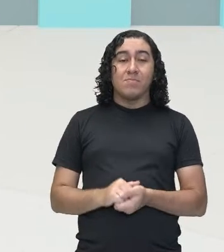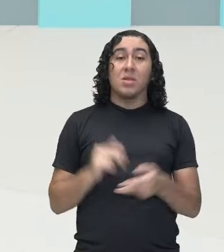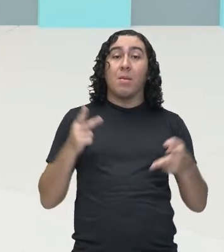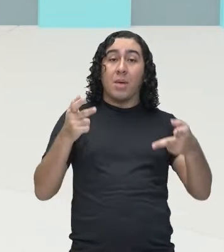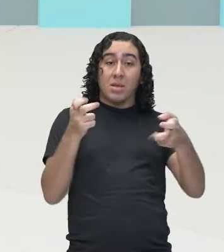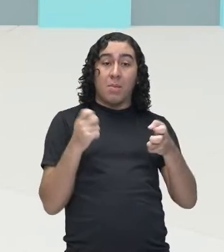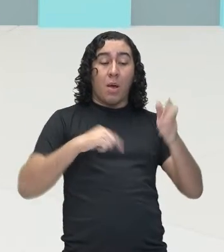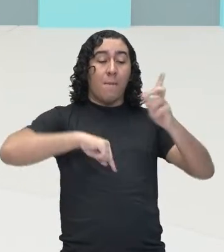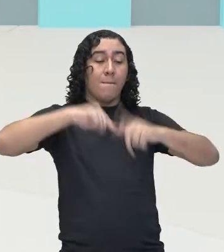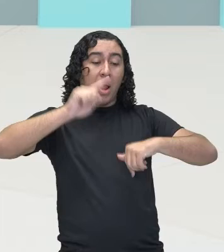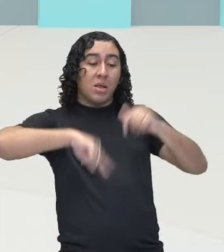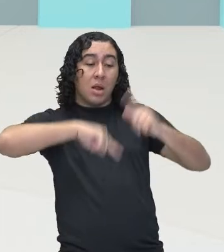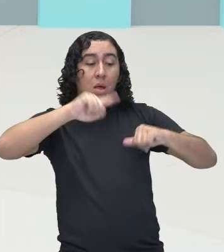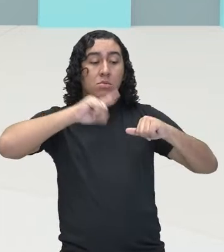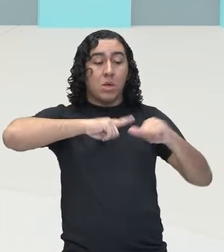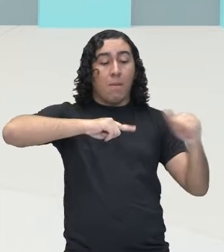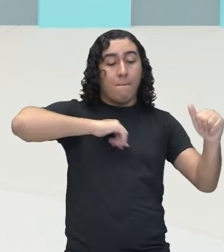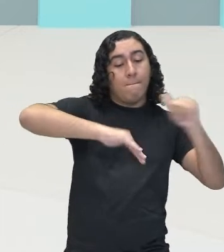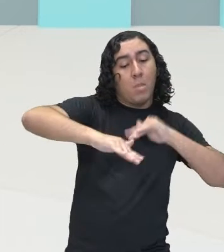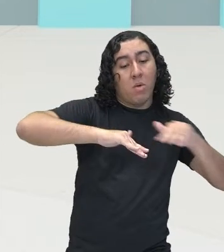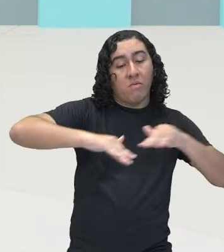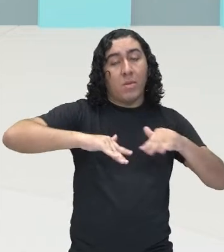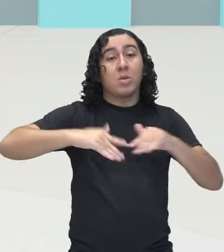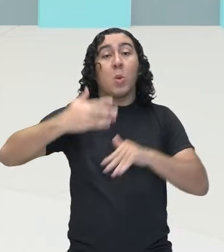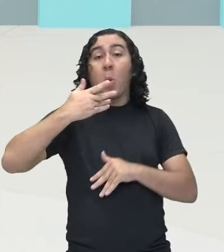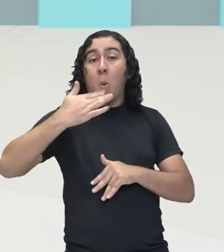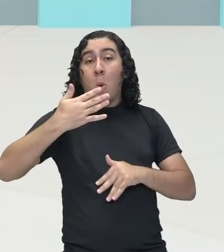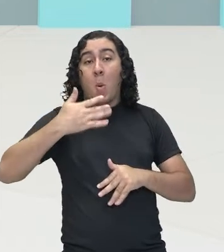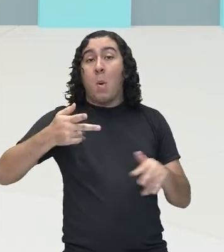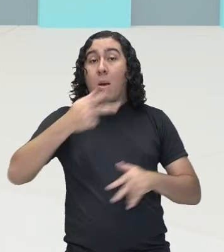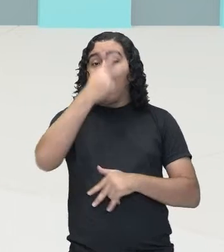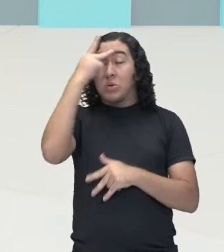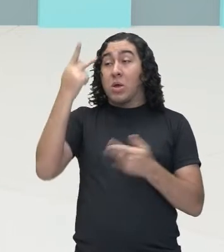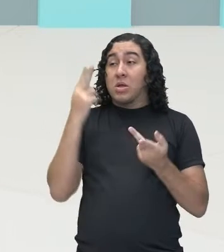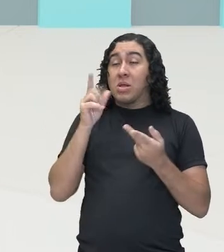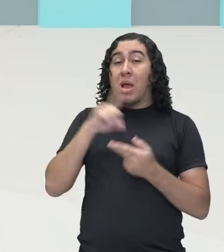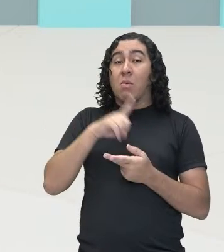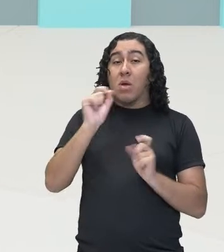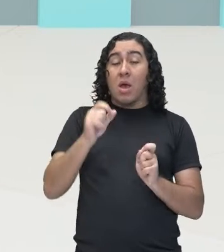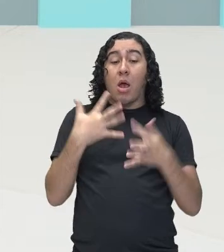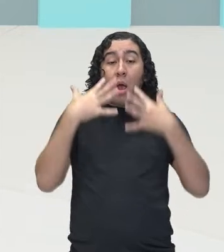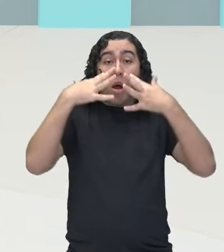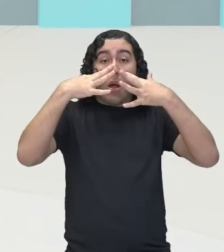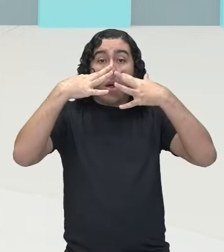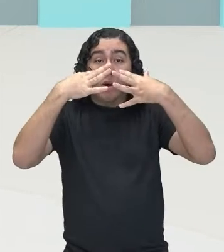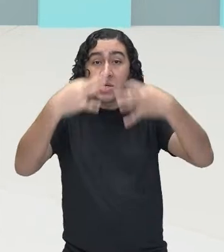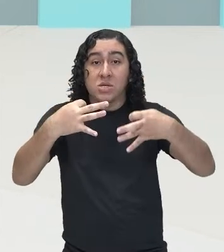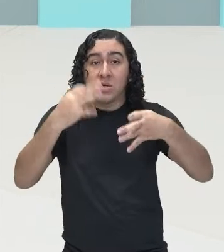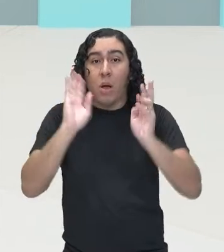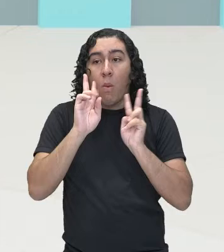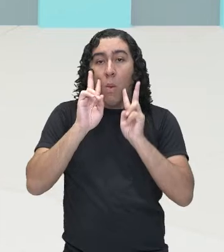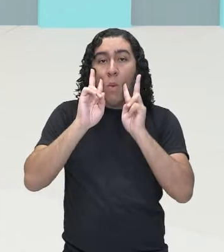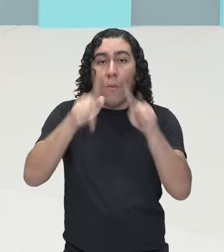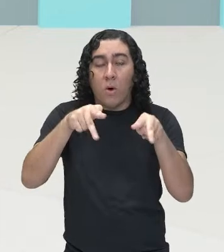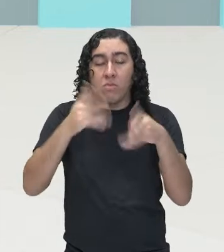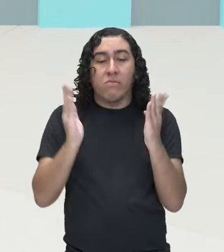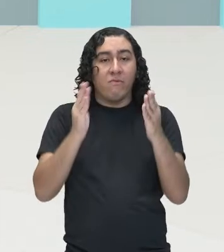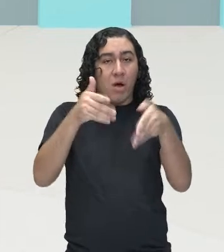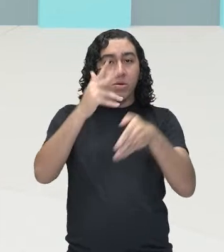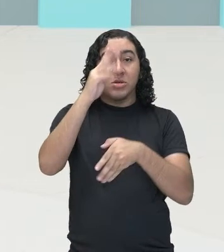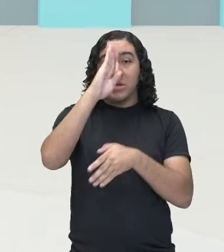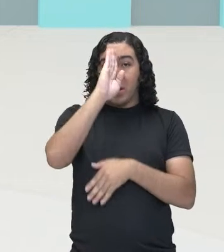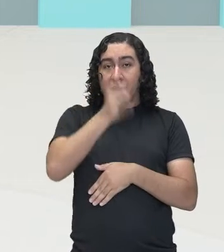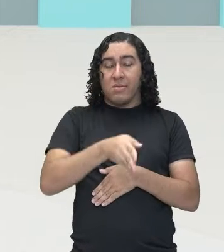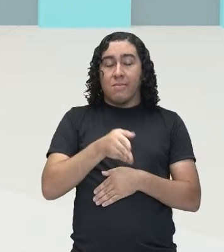objeto movimentado, o espectador ele vai diretamente olhar nesses